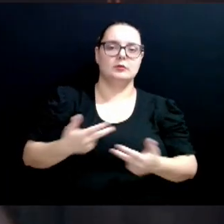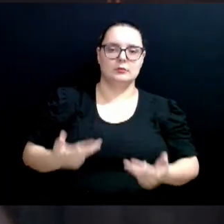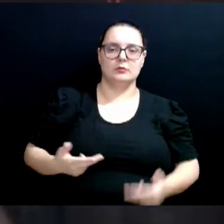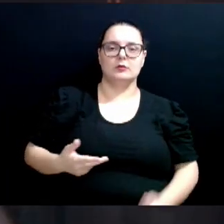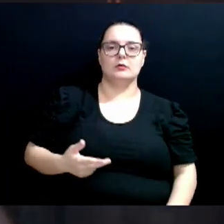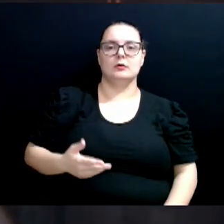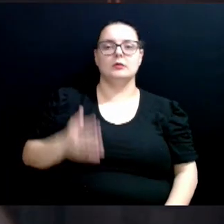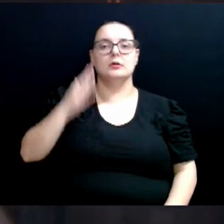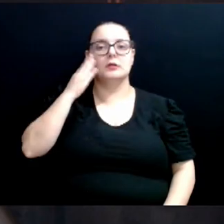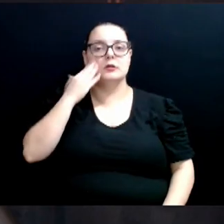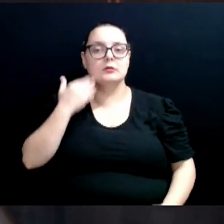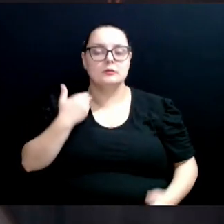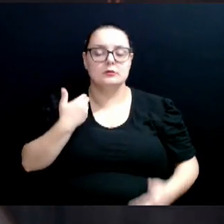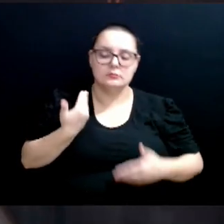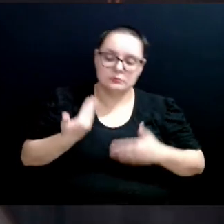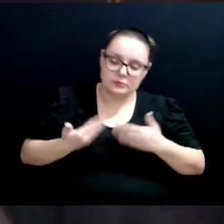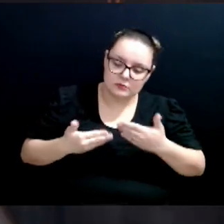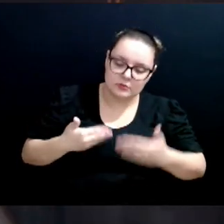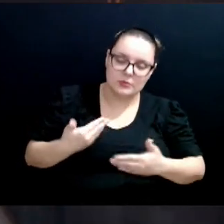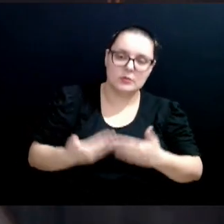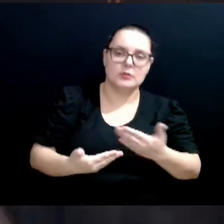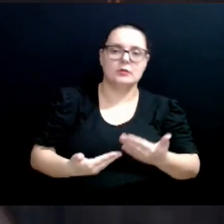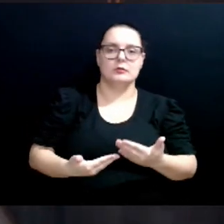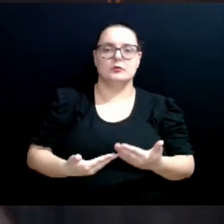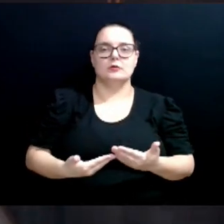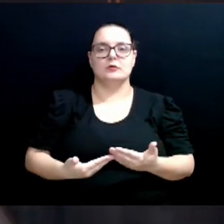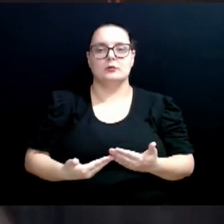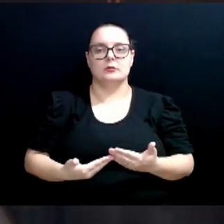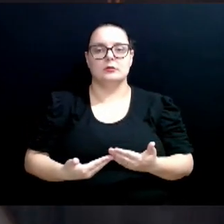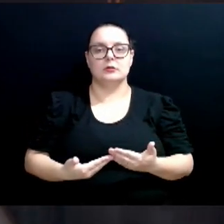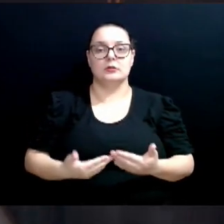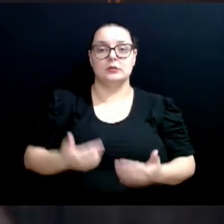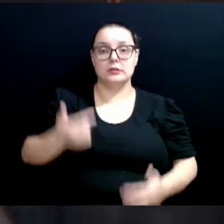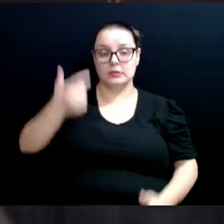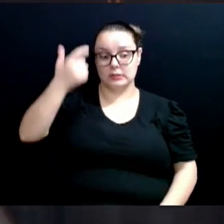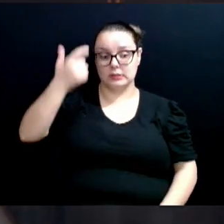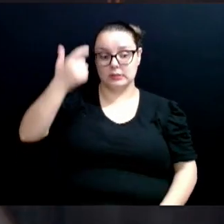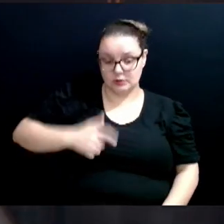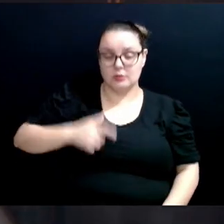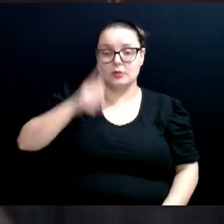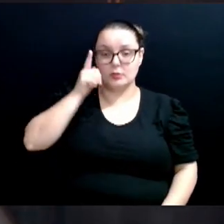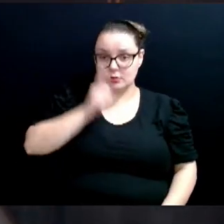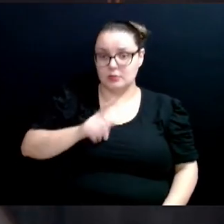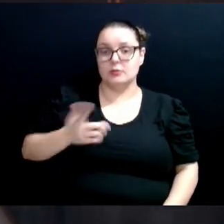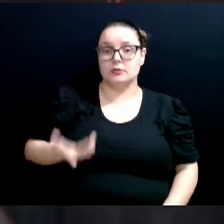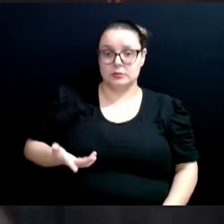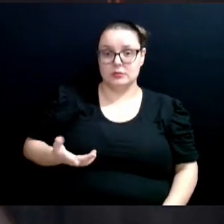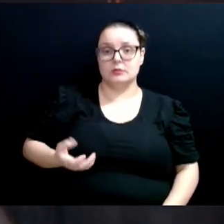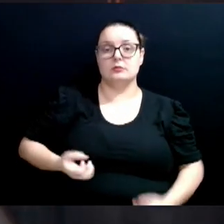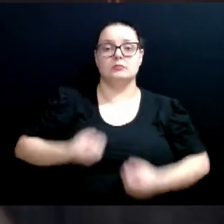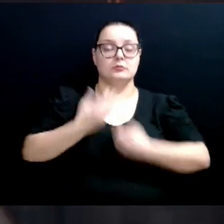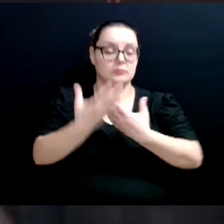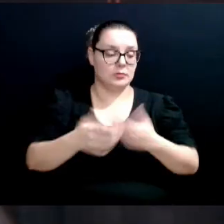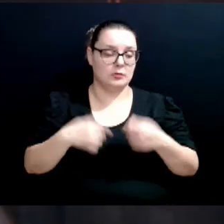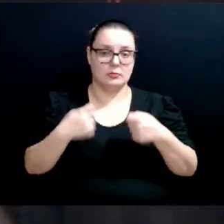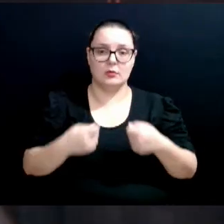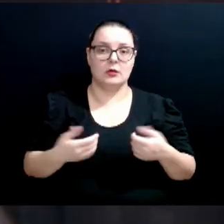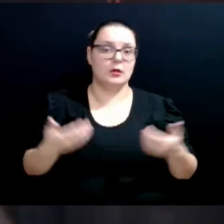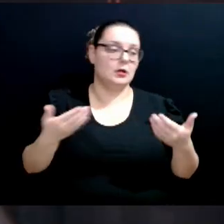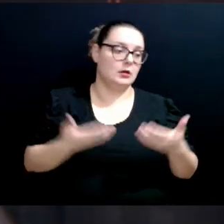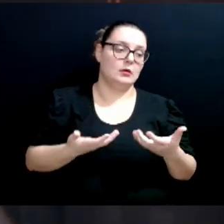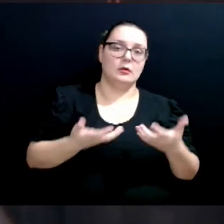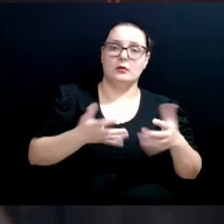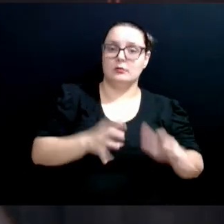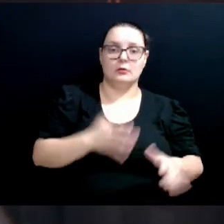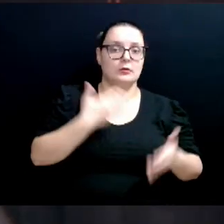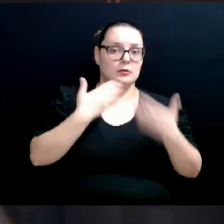desenvolva, esse lugar onde ela consegue verbalizar aquilo, a necessidade dela, o que ela precisa. "Olha, agora eu não quero conversar, agora não é